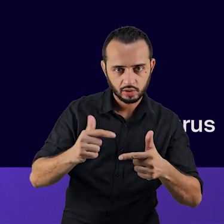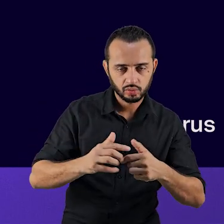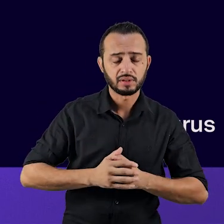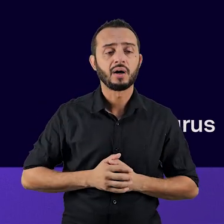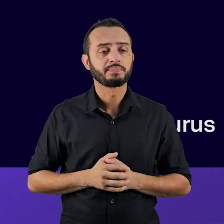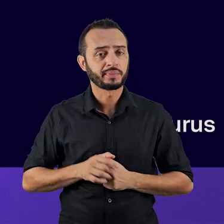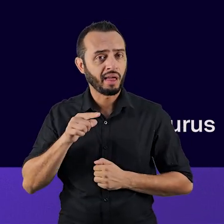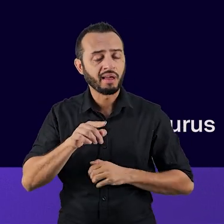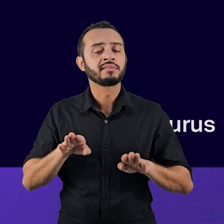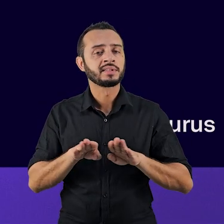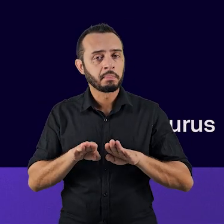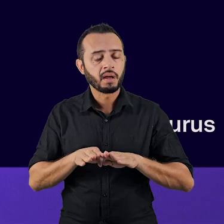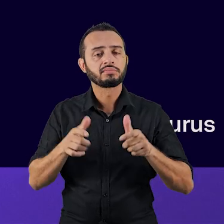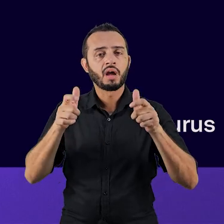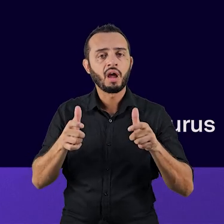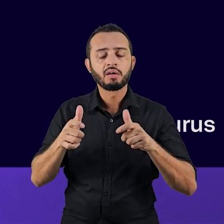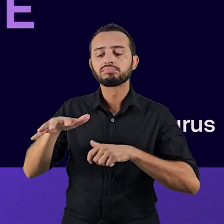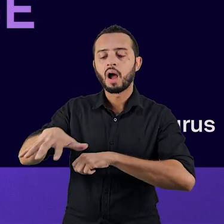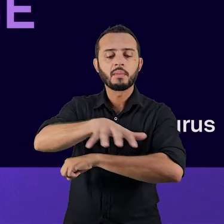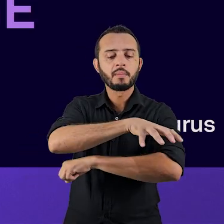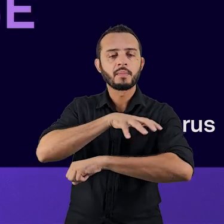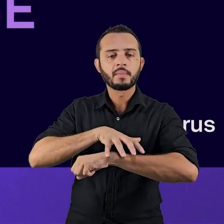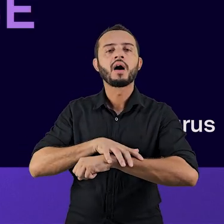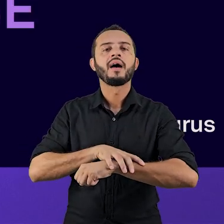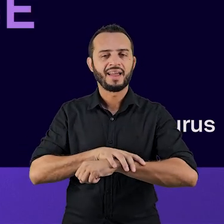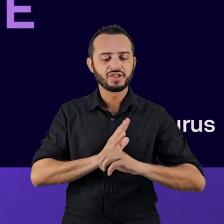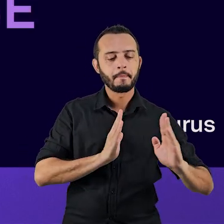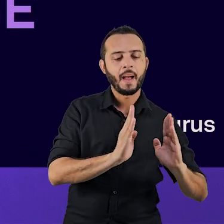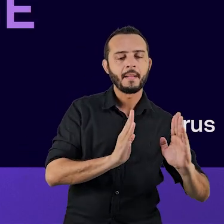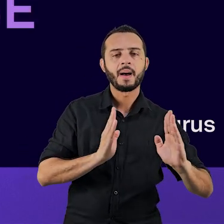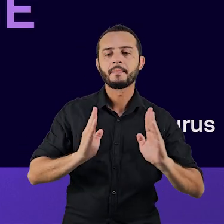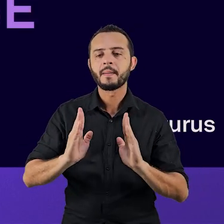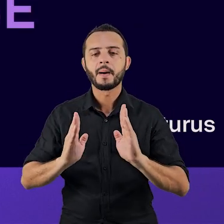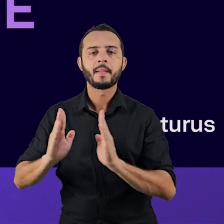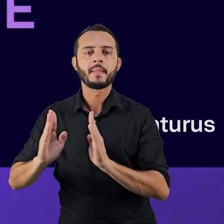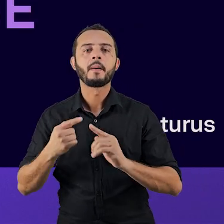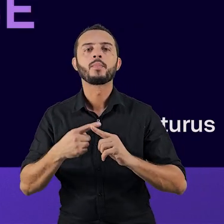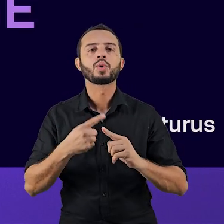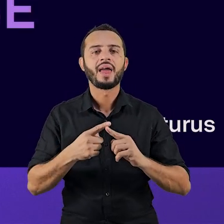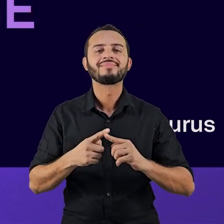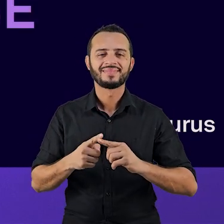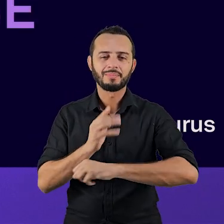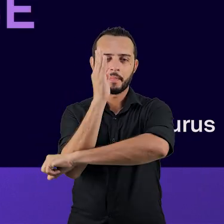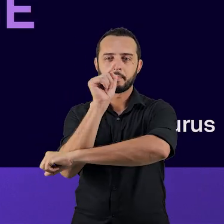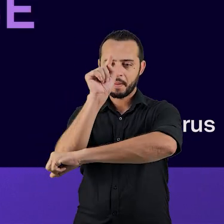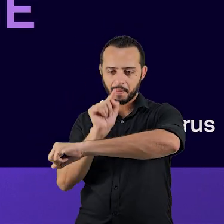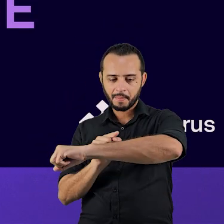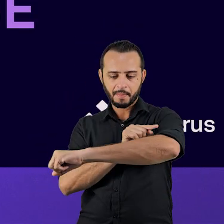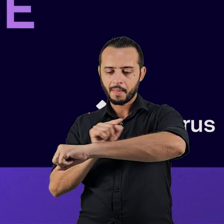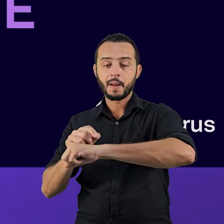clássico, ele também é um espaço. Ele é o espaço de fases. Por quê? Ele é um conjunto de pontos e ali tem